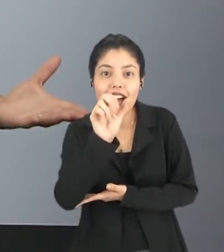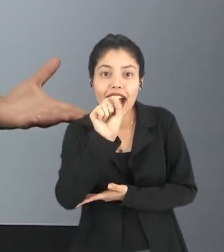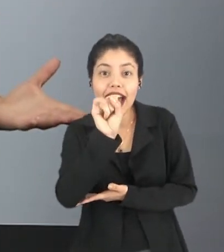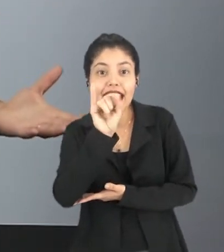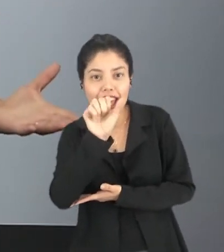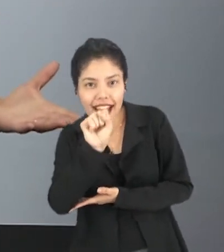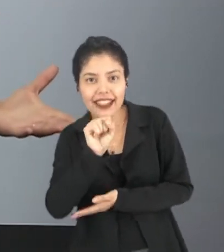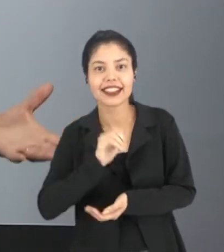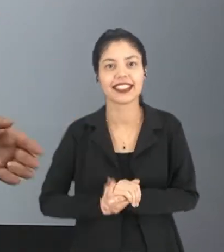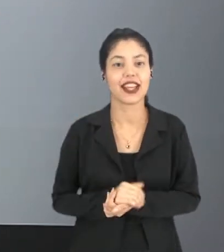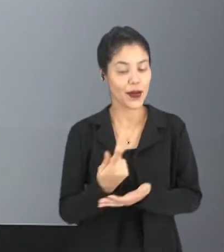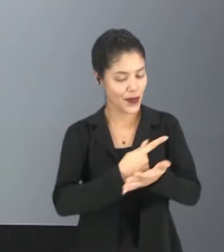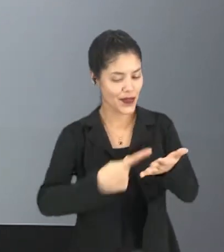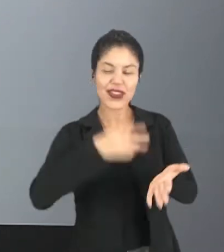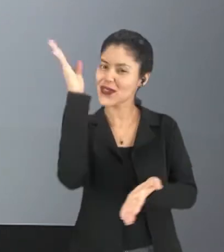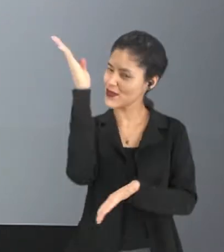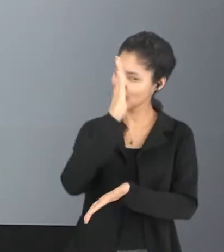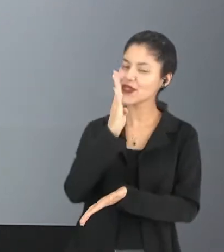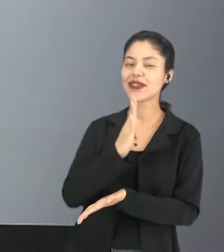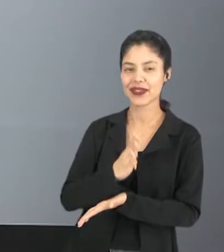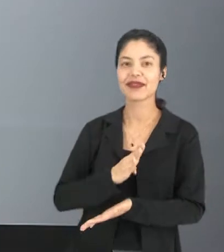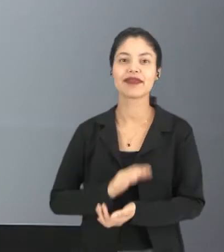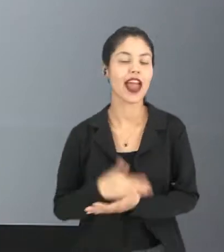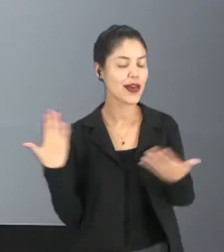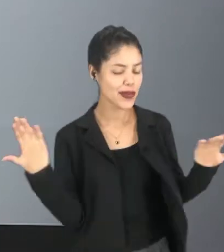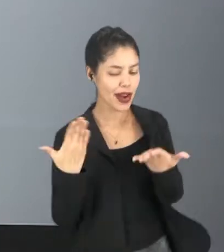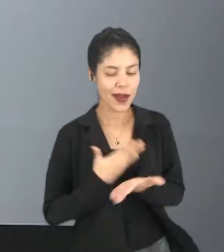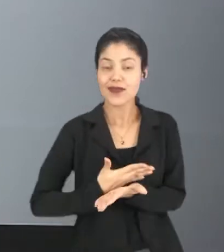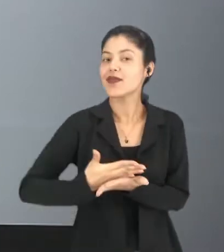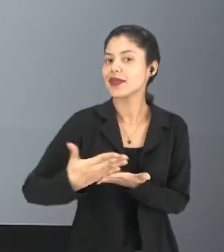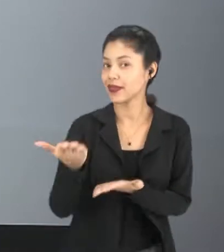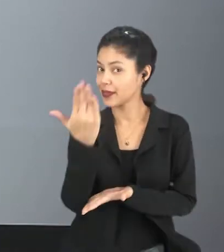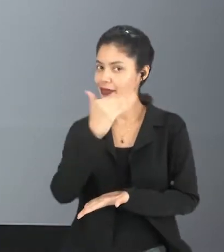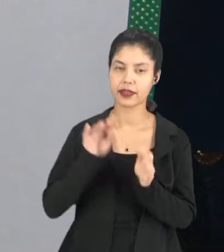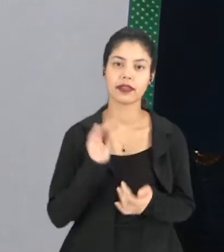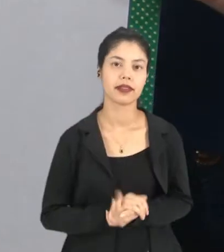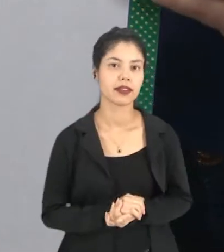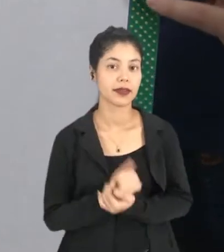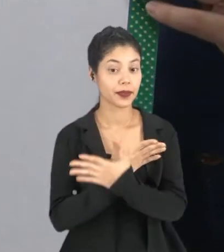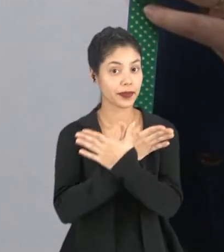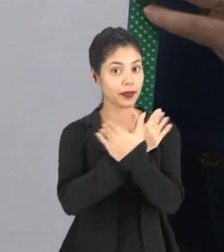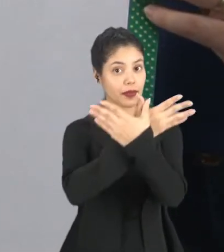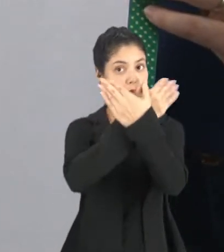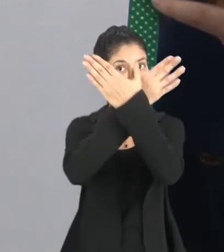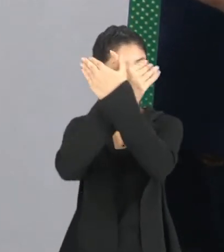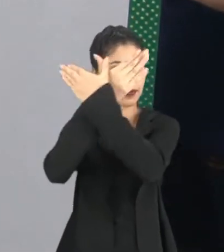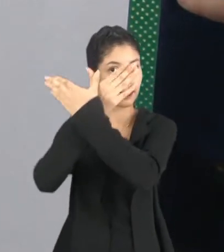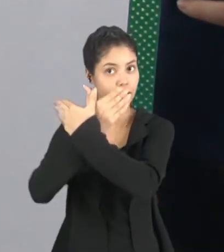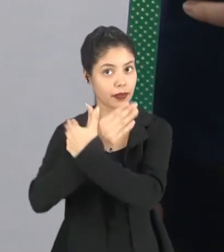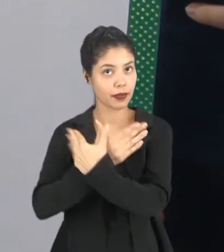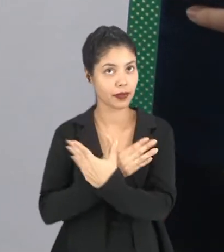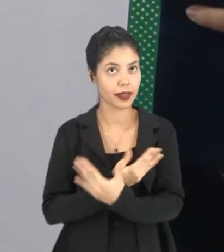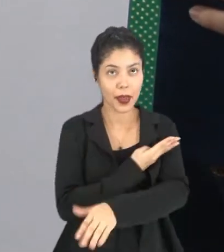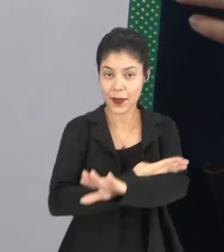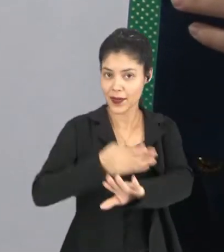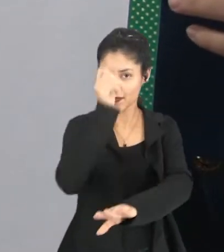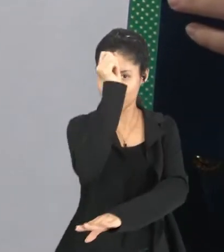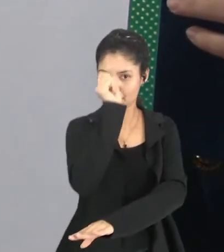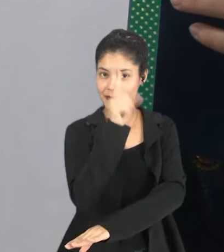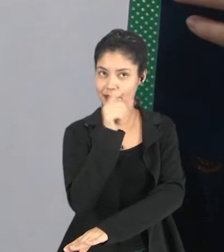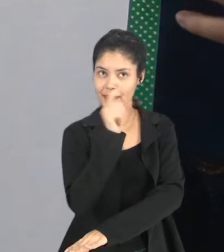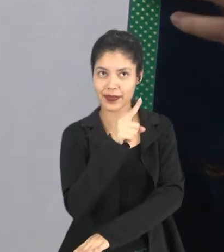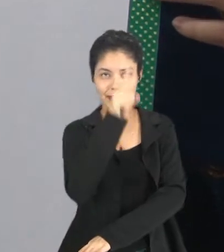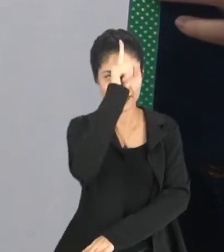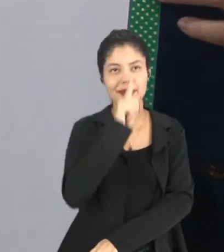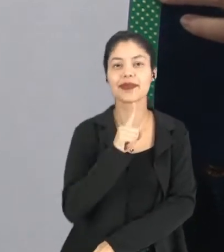poeta brasileiro. E agora vou iniciar, vamos lá. As borboletas, brancas,